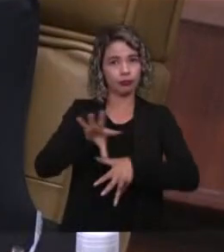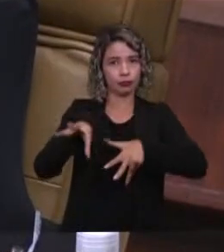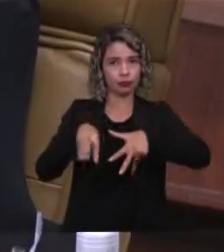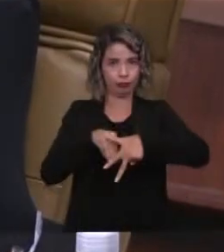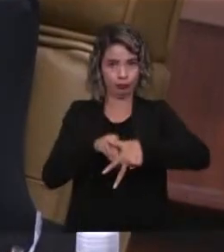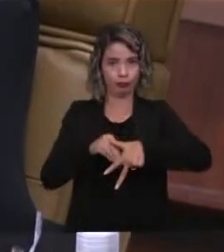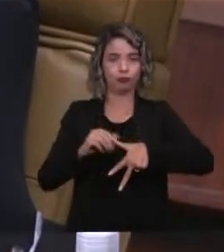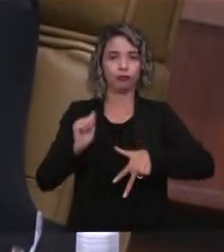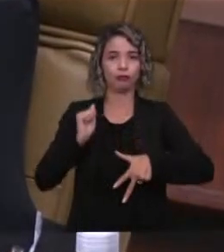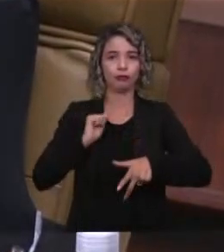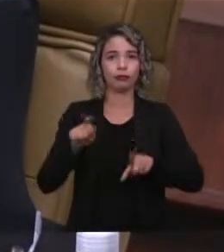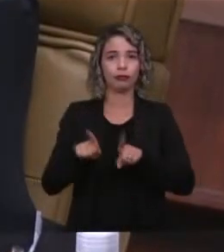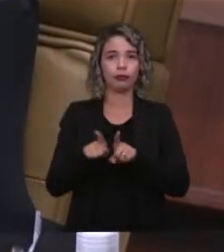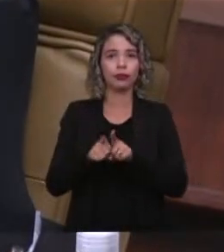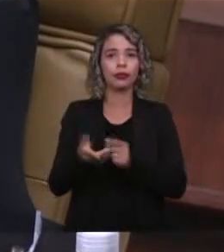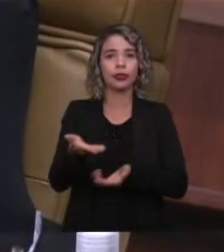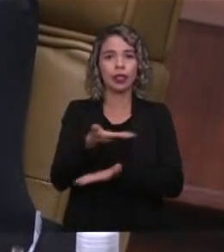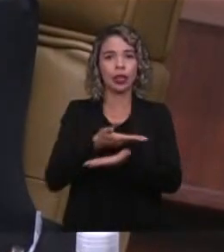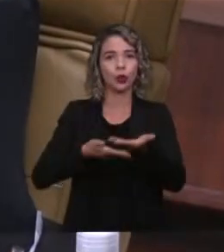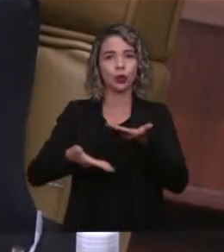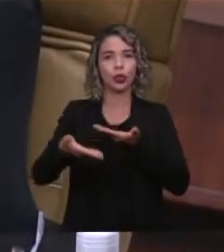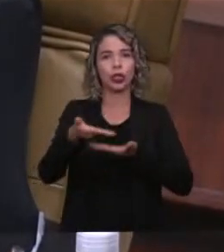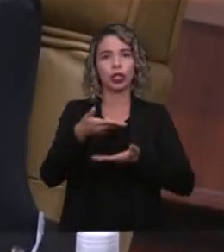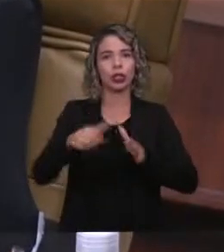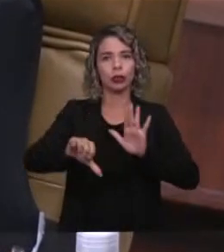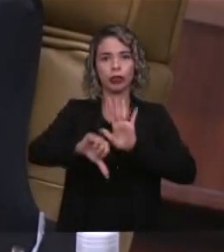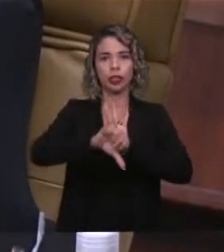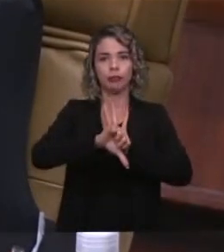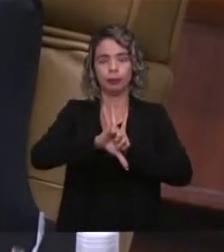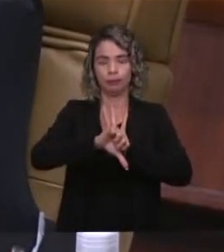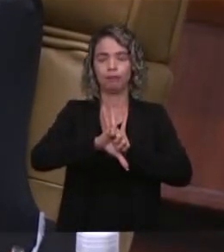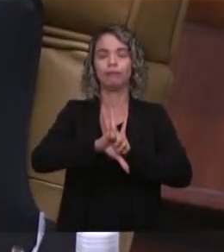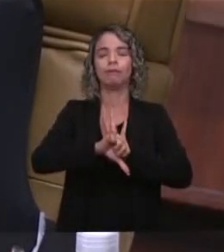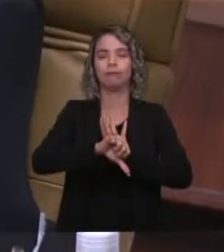passiva e associação criminosa.